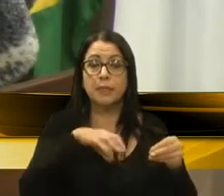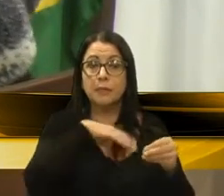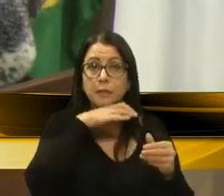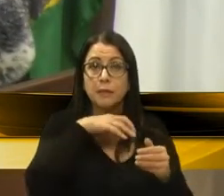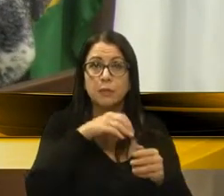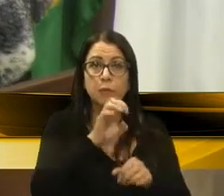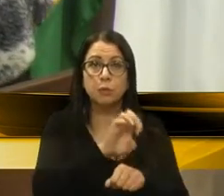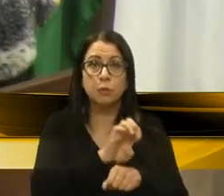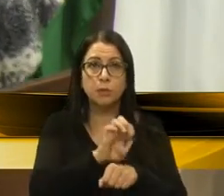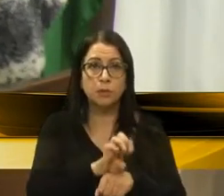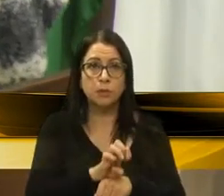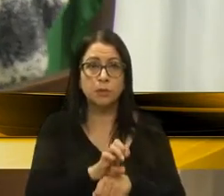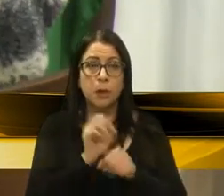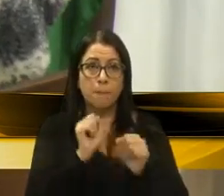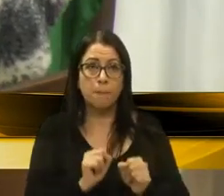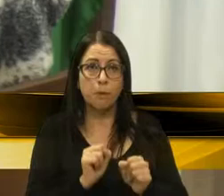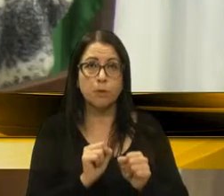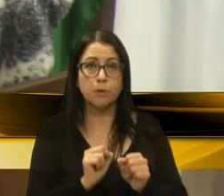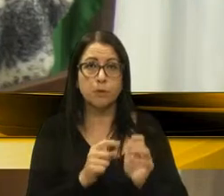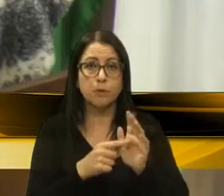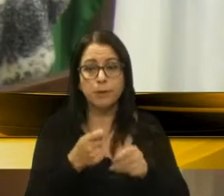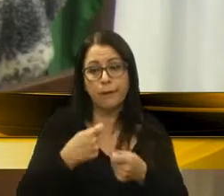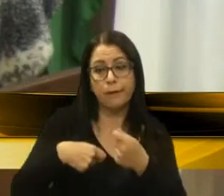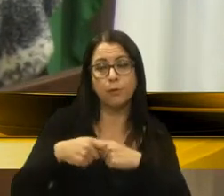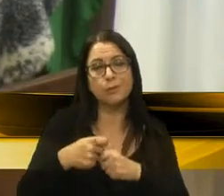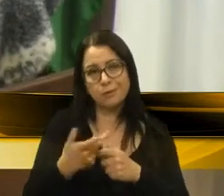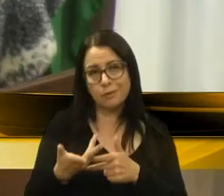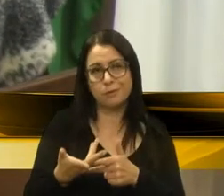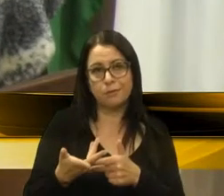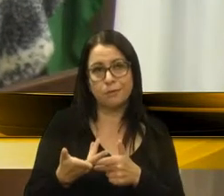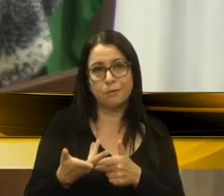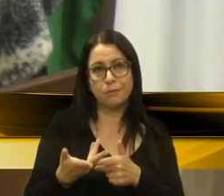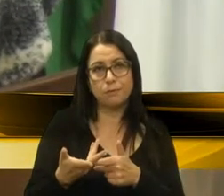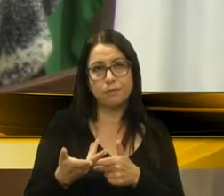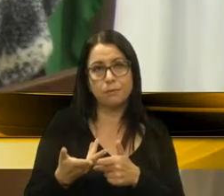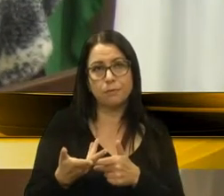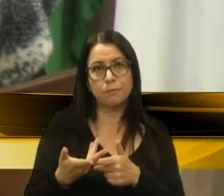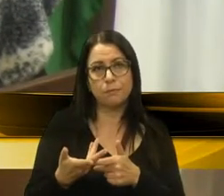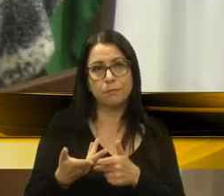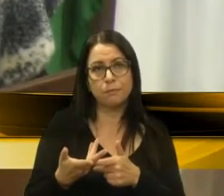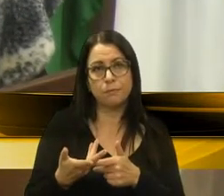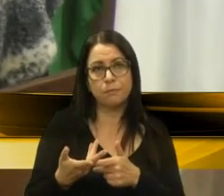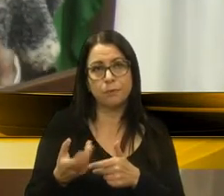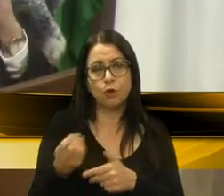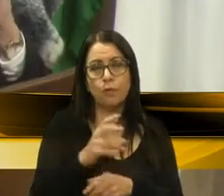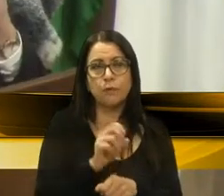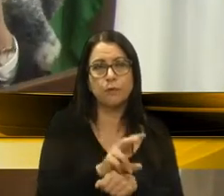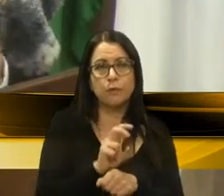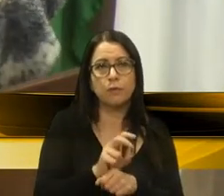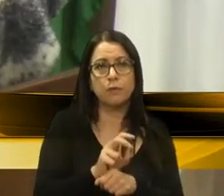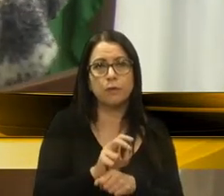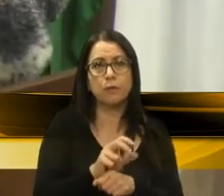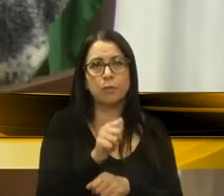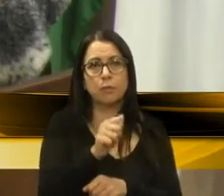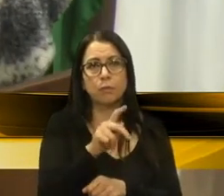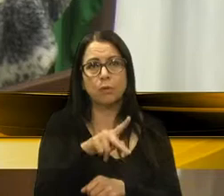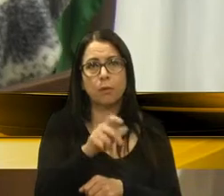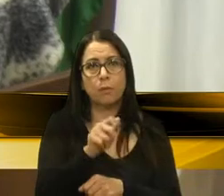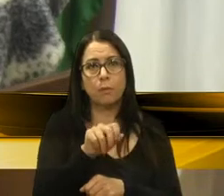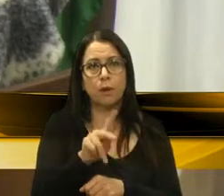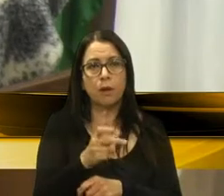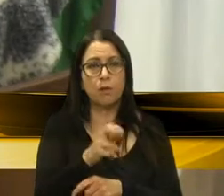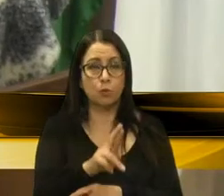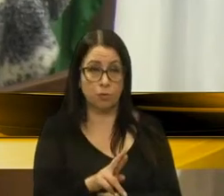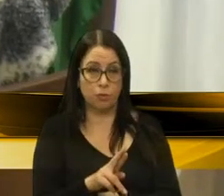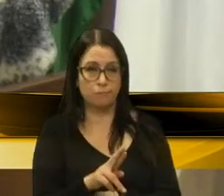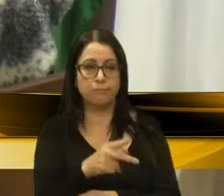no Estado que possa servir de negociação para novas vagas lá no apanhador. Porque, como já falamos em